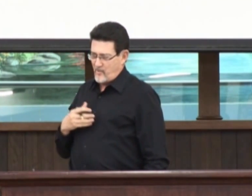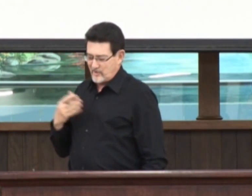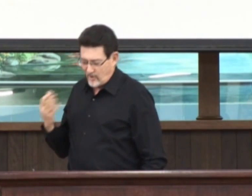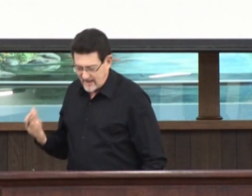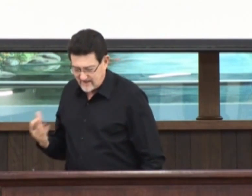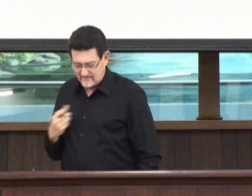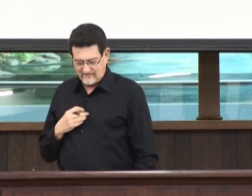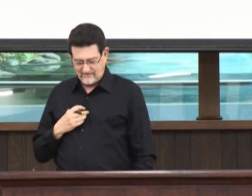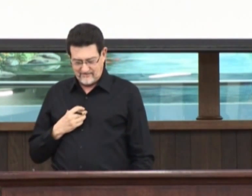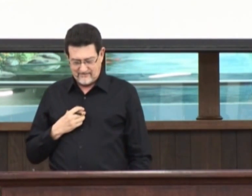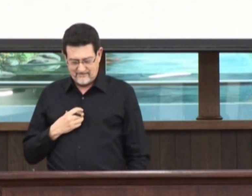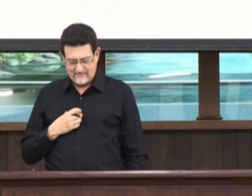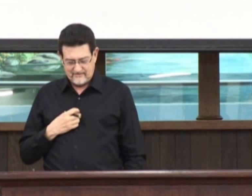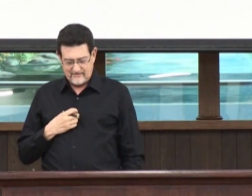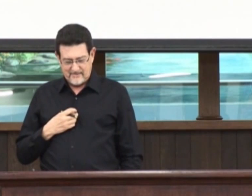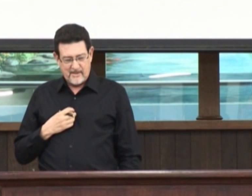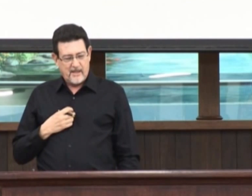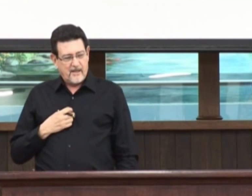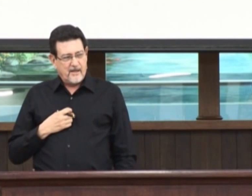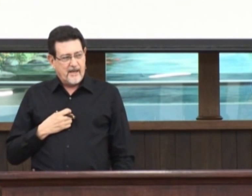isso não o adora.